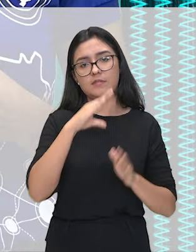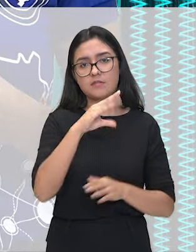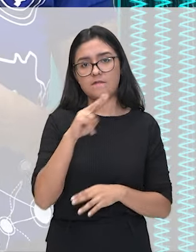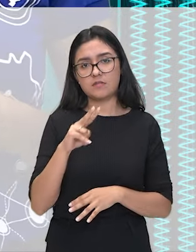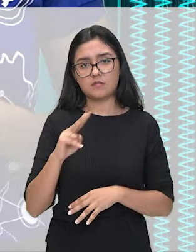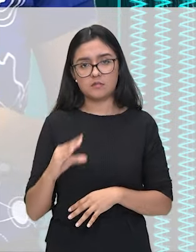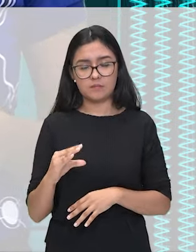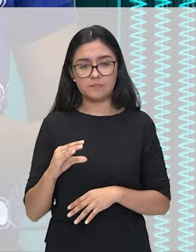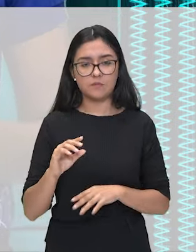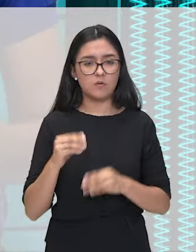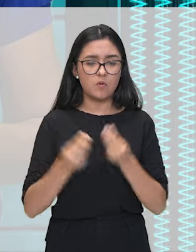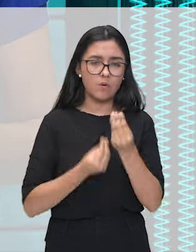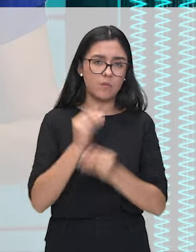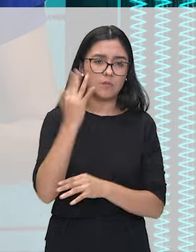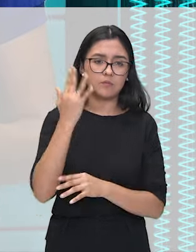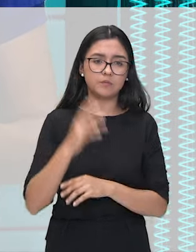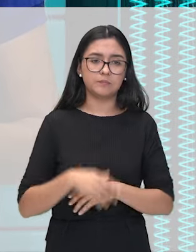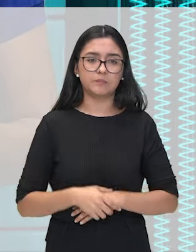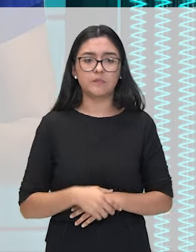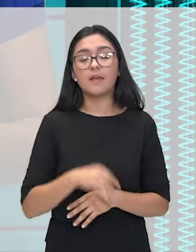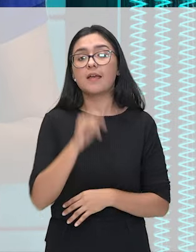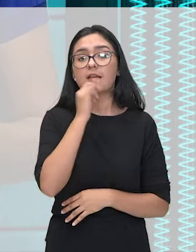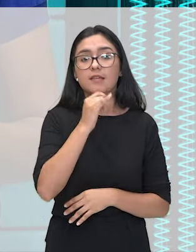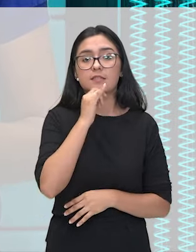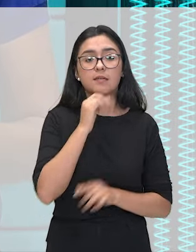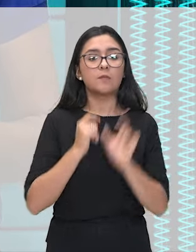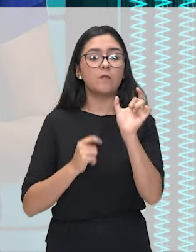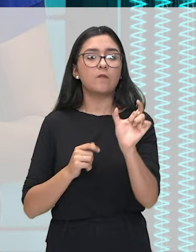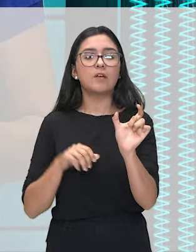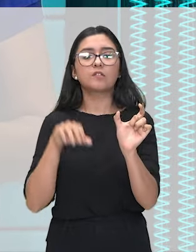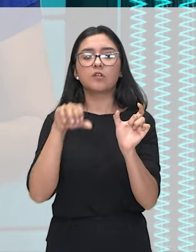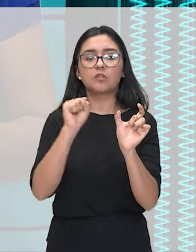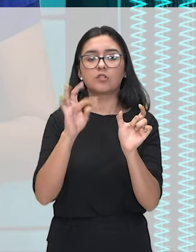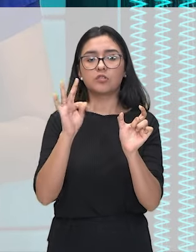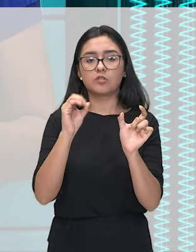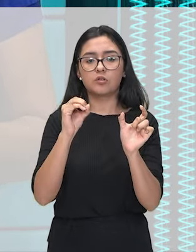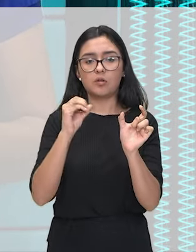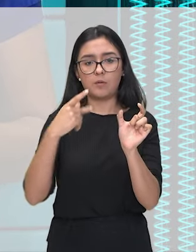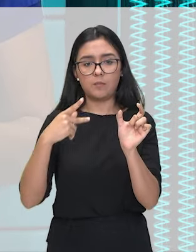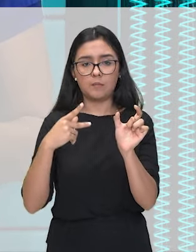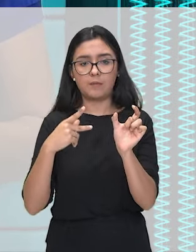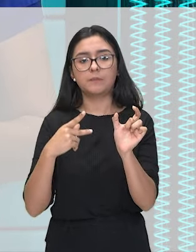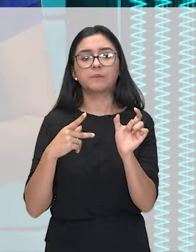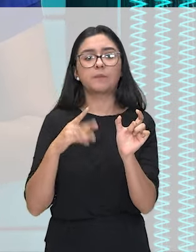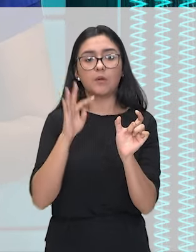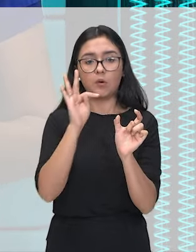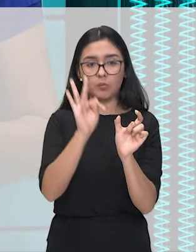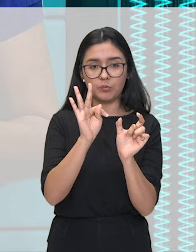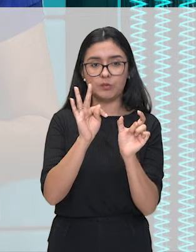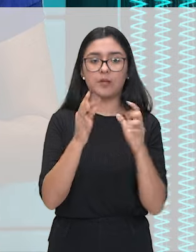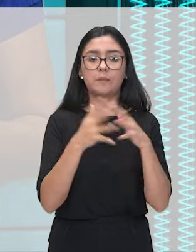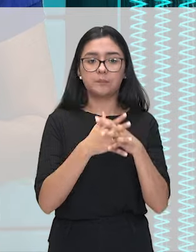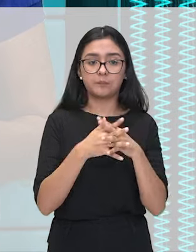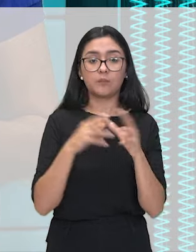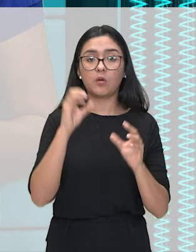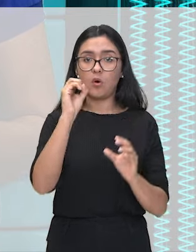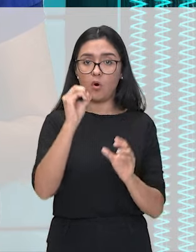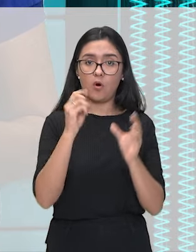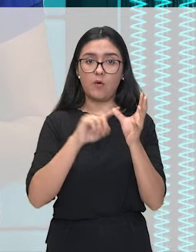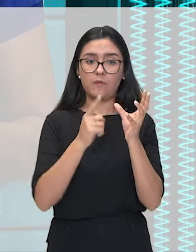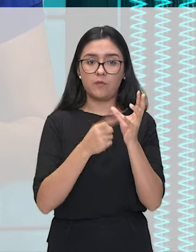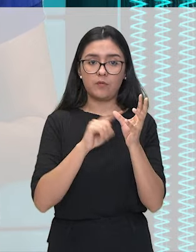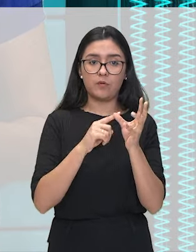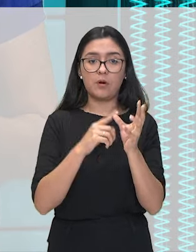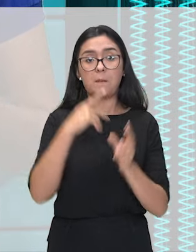que funciona isso ó por exemplo verbo Stop ó Ele termina nessa sequência ó o t é uma consoante o vogal P